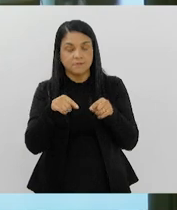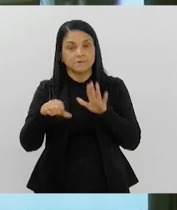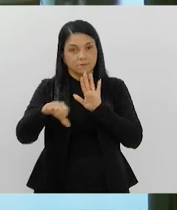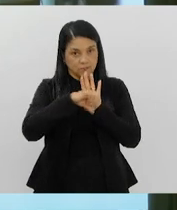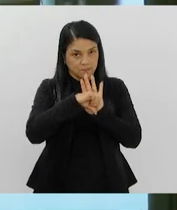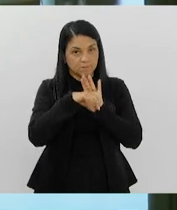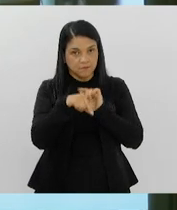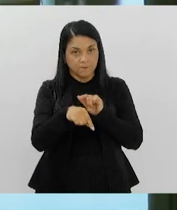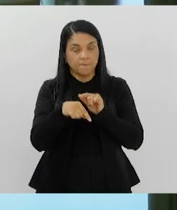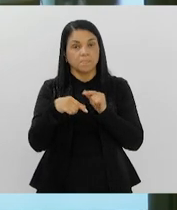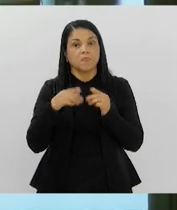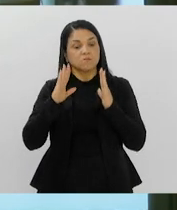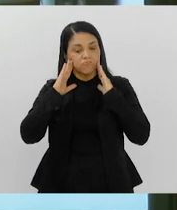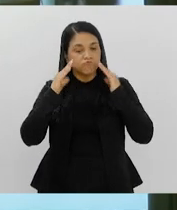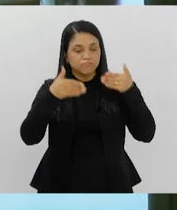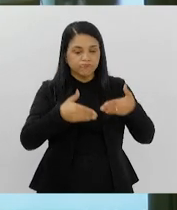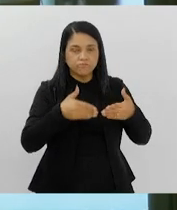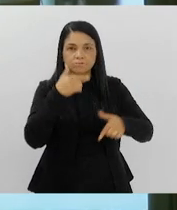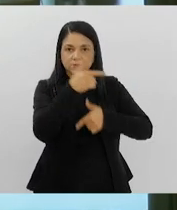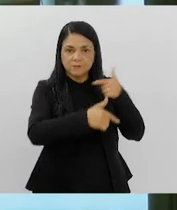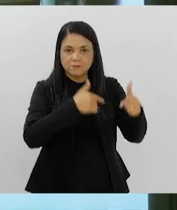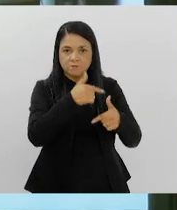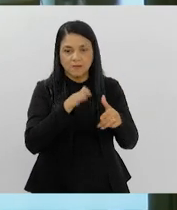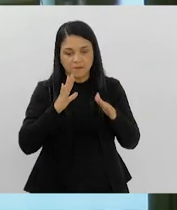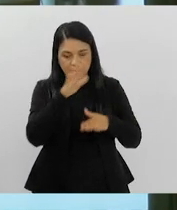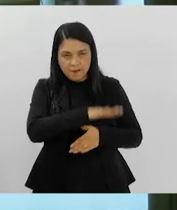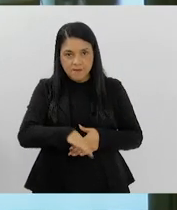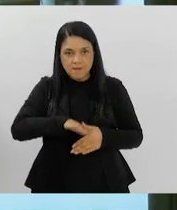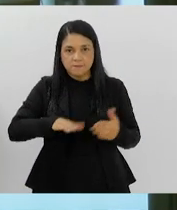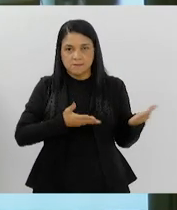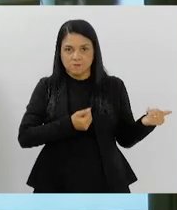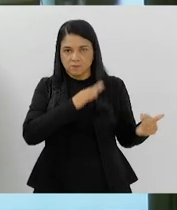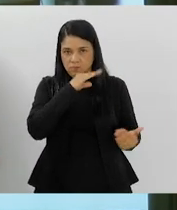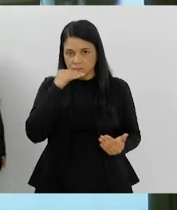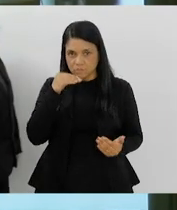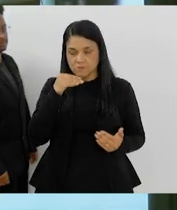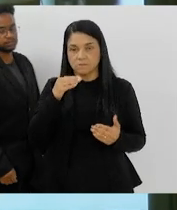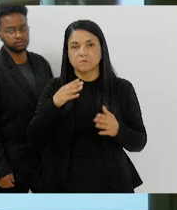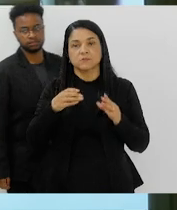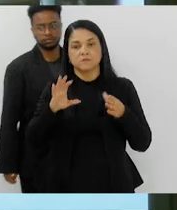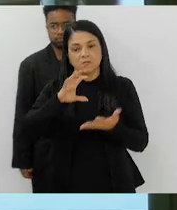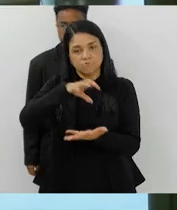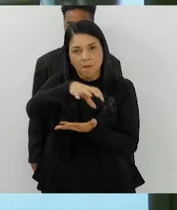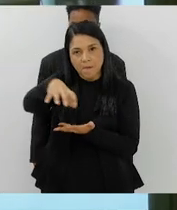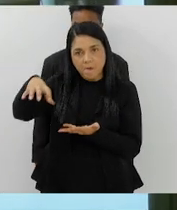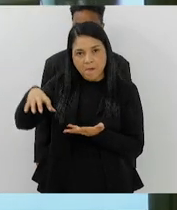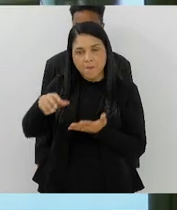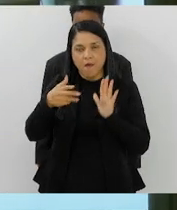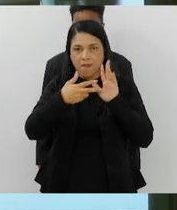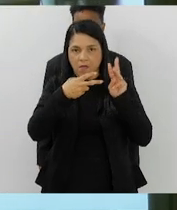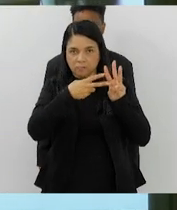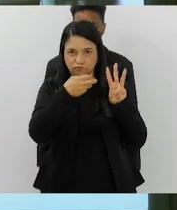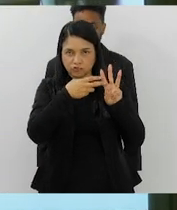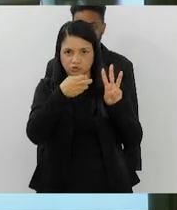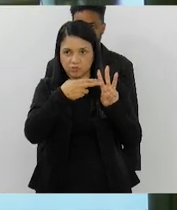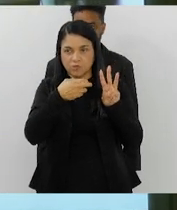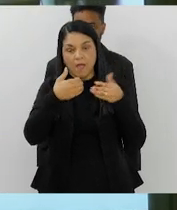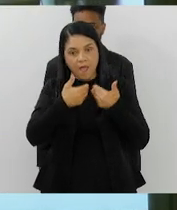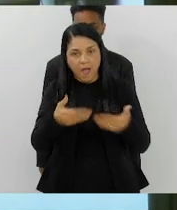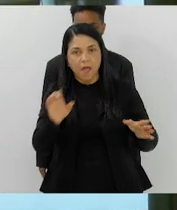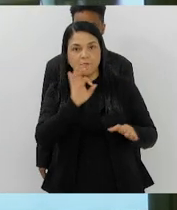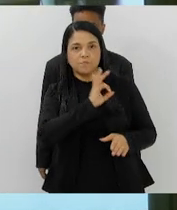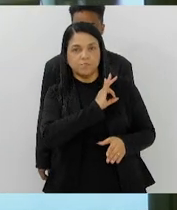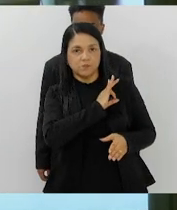voltado para as crianças e para os adolescentes dessas aldeias indígenas abre a porta não só da Polícia